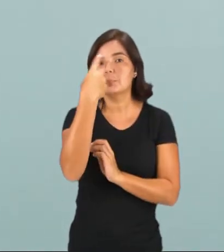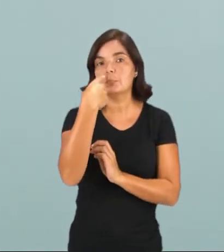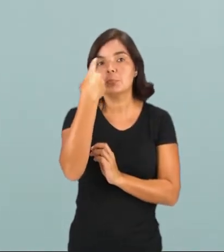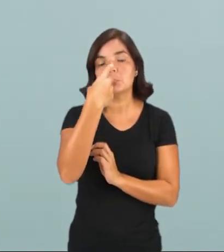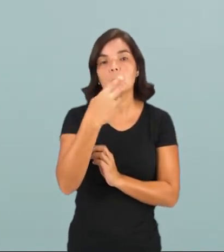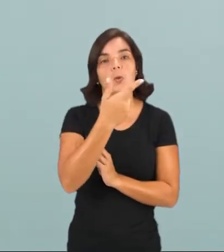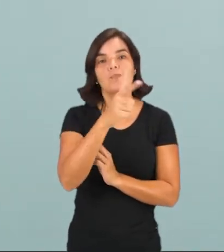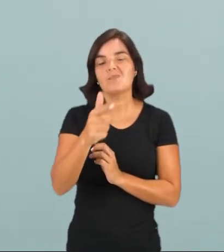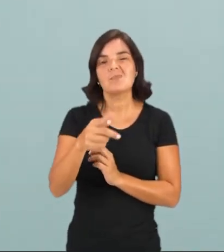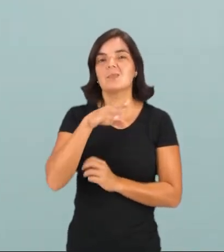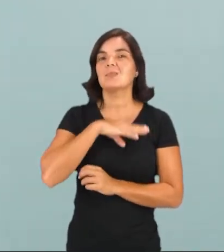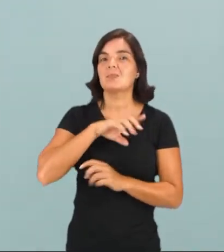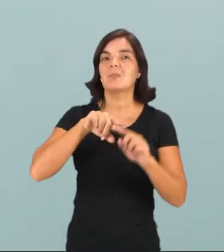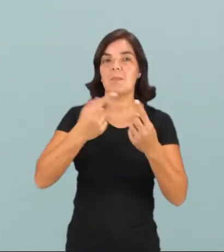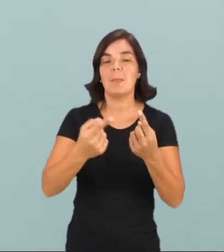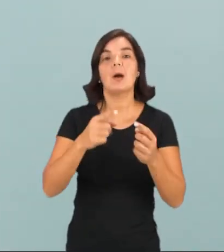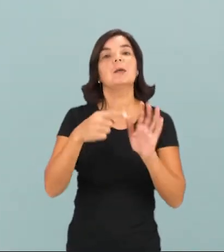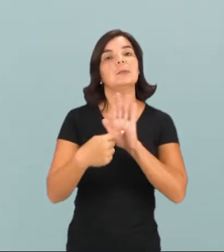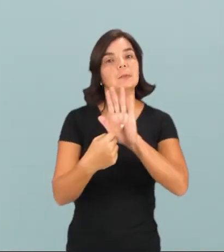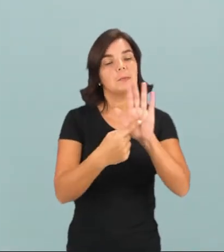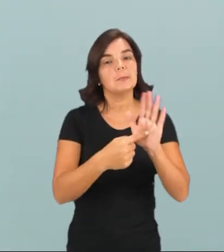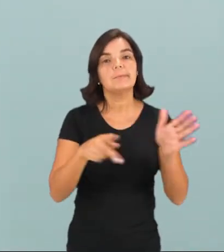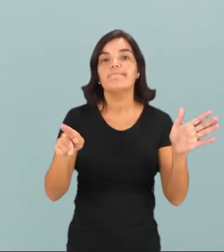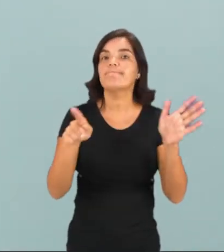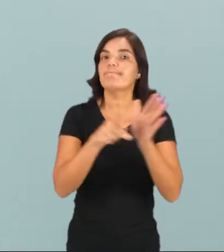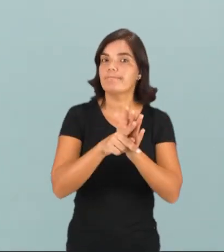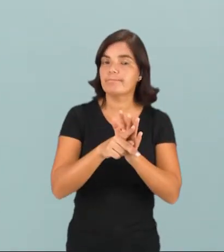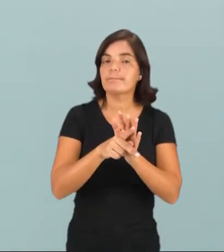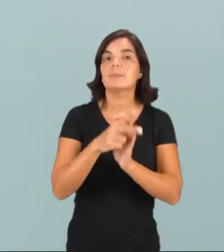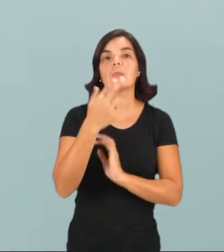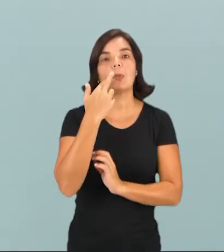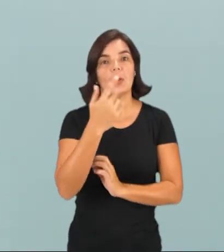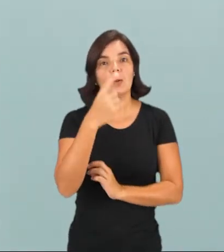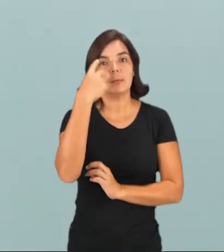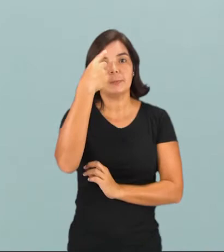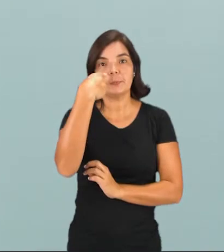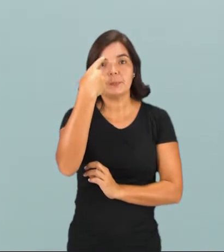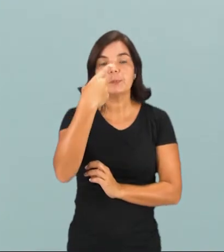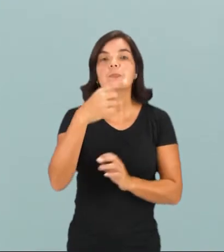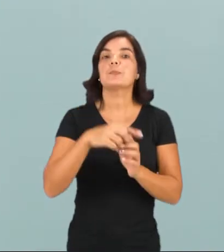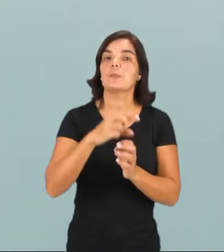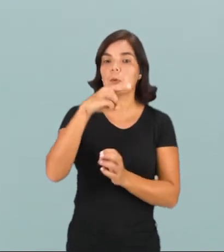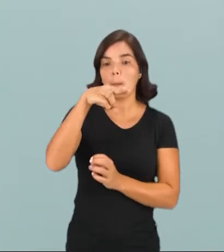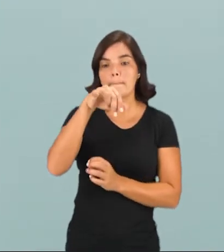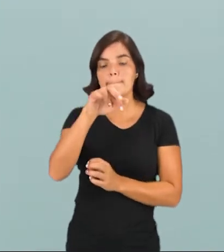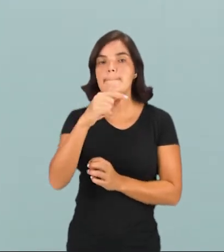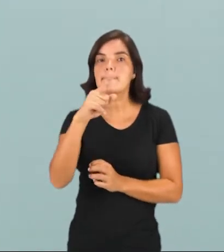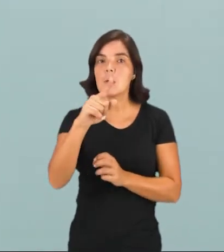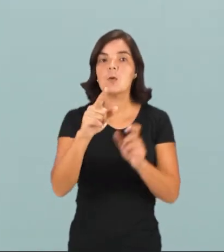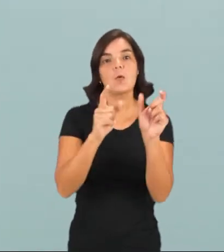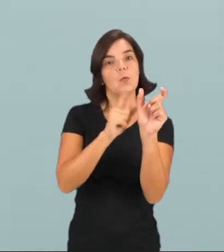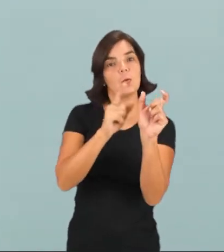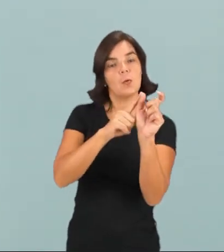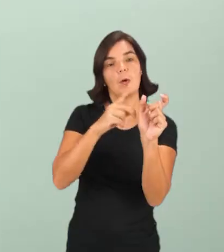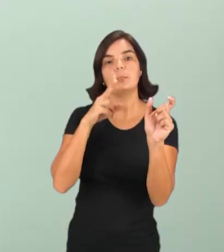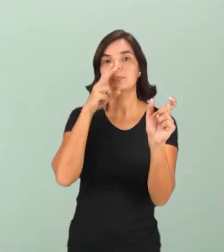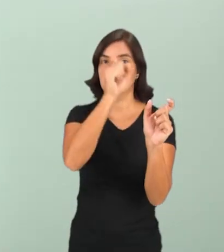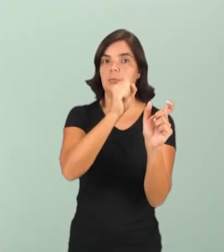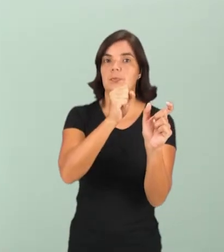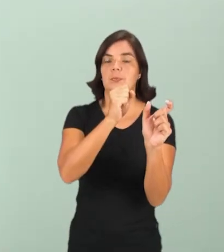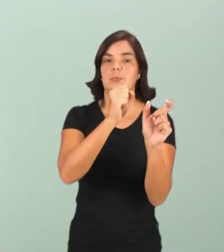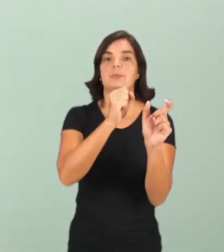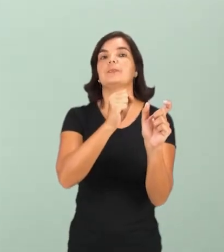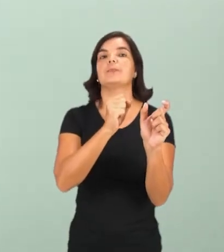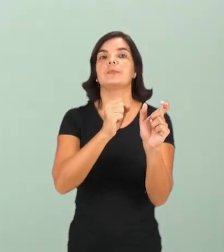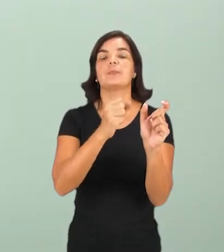equivalente no português, mas ele vai servir especificamente para sinalizar que essa sílaba I, no caso a letra I, é a